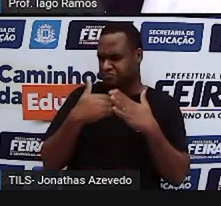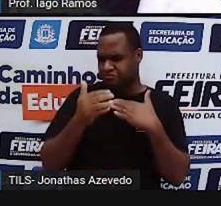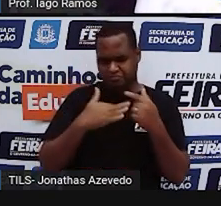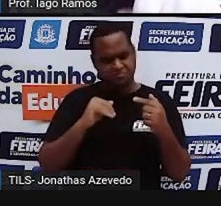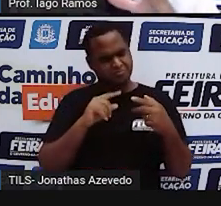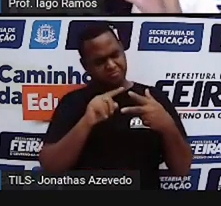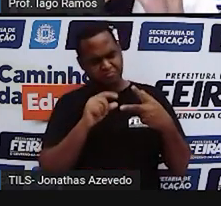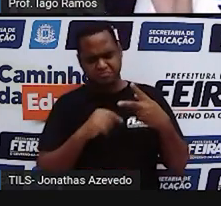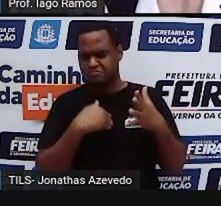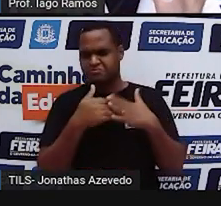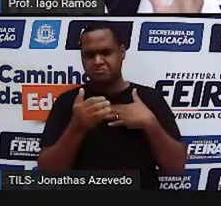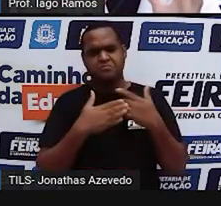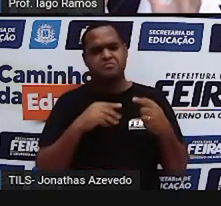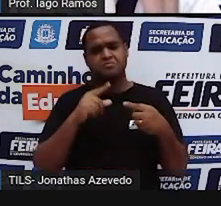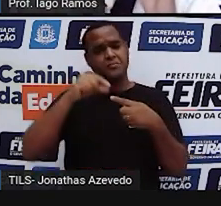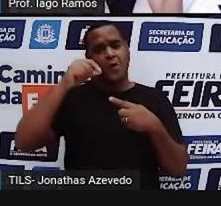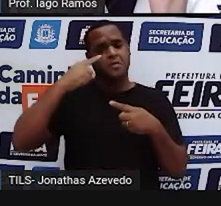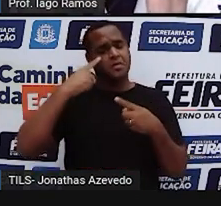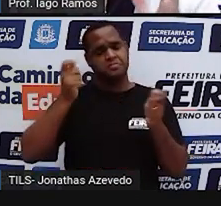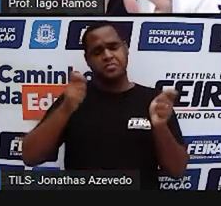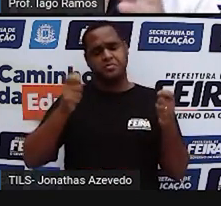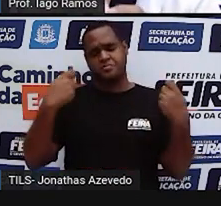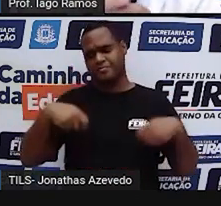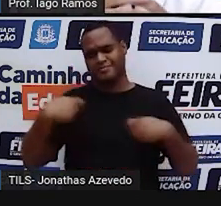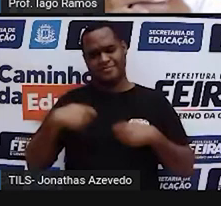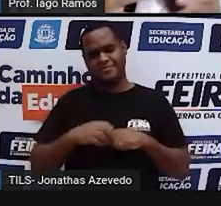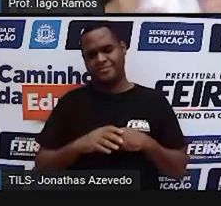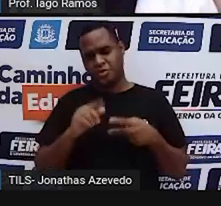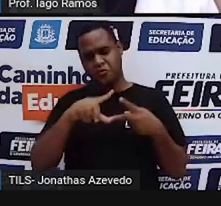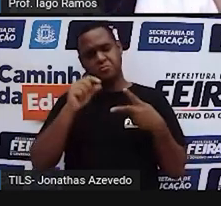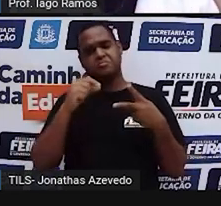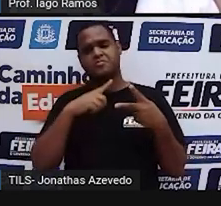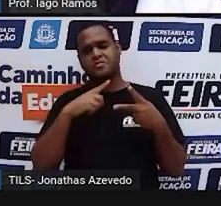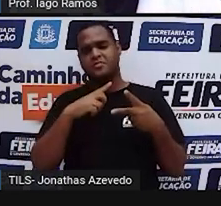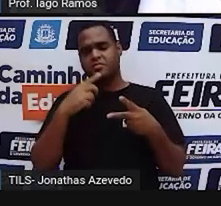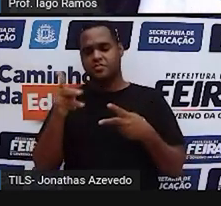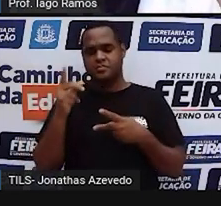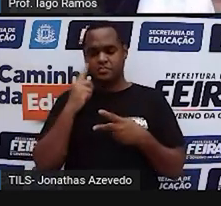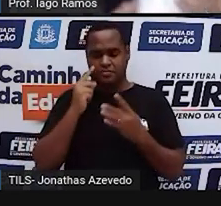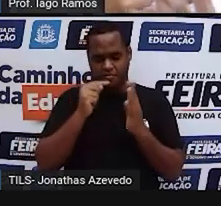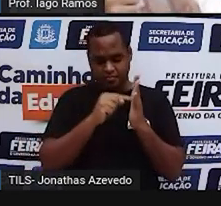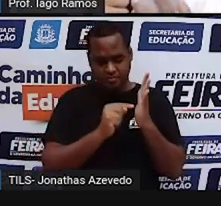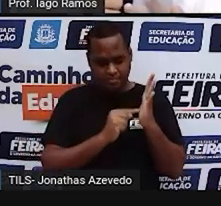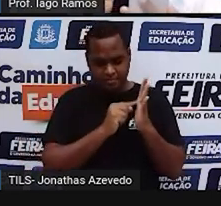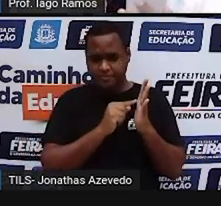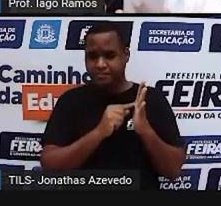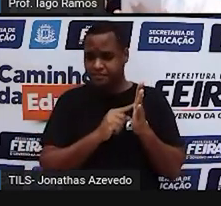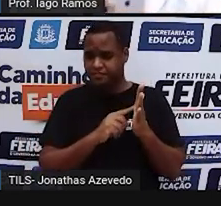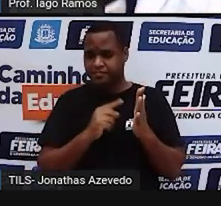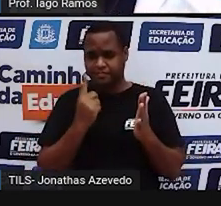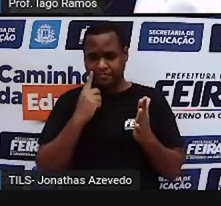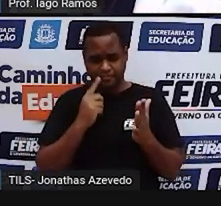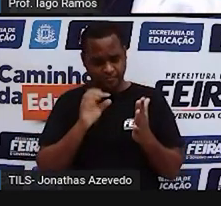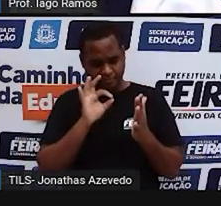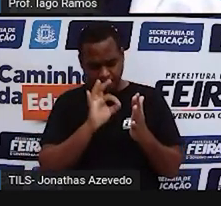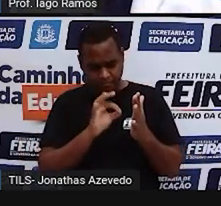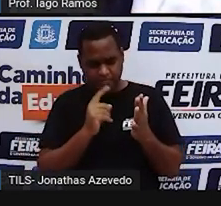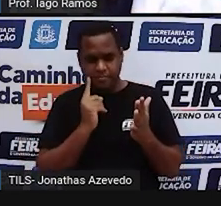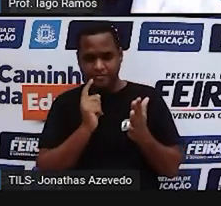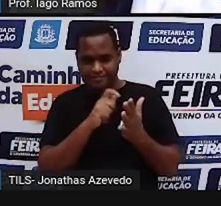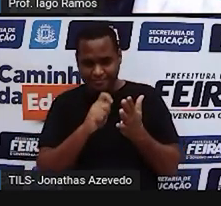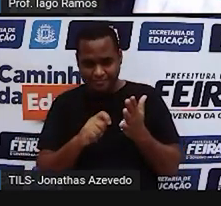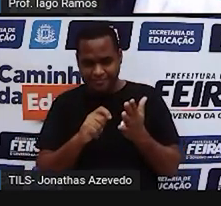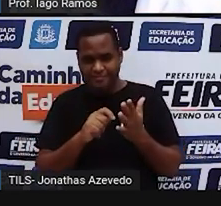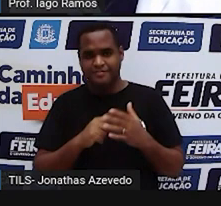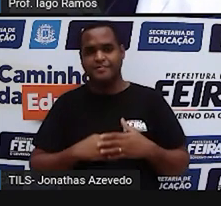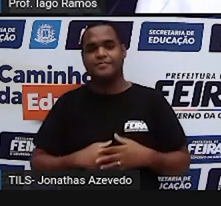37 ou seu 38 A escolha é sua escolha um chegue na sua calculadora e digite esse número